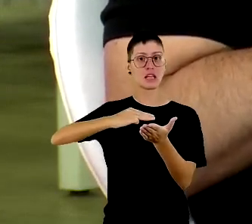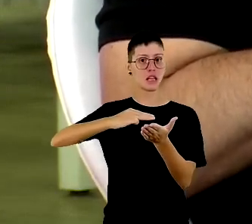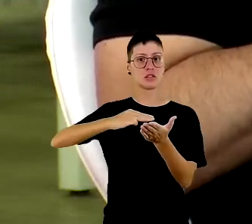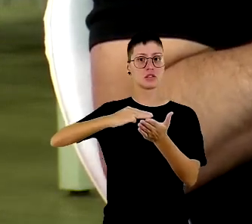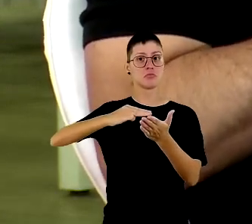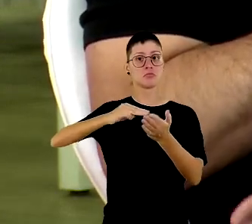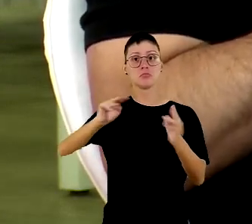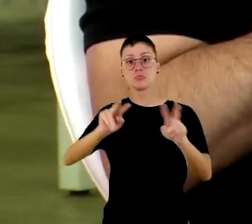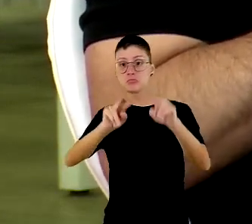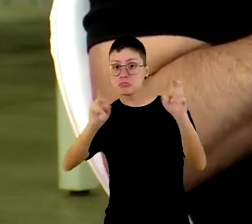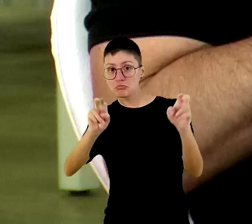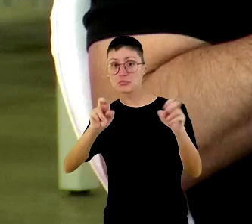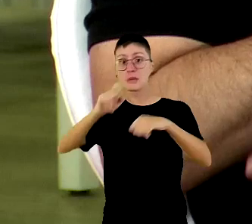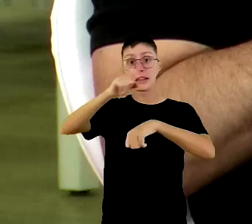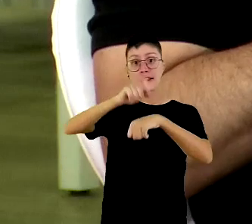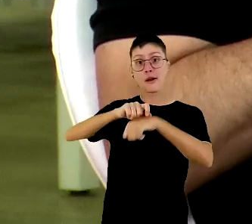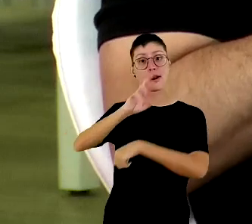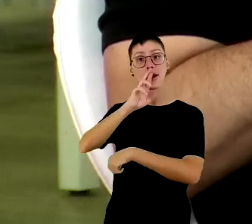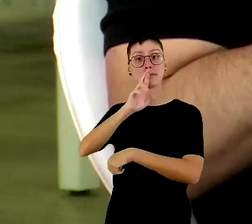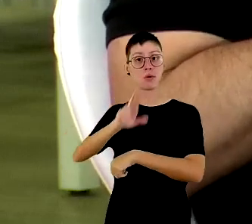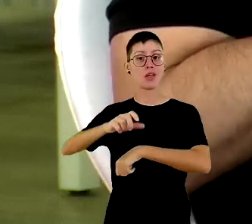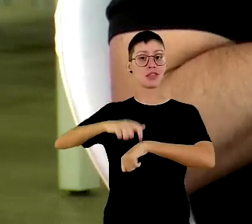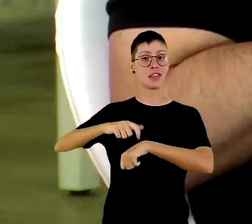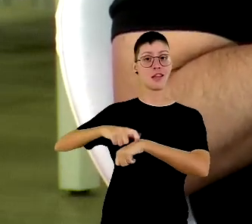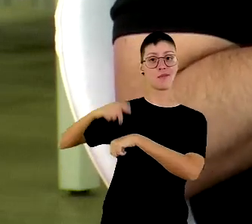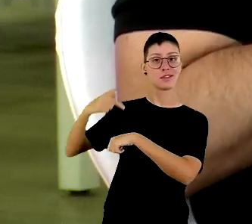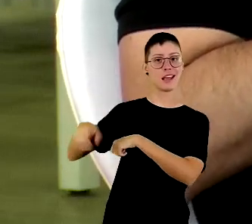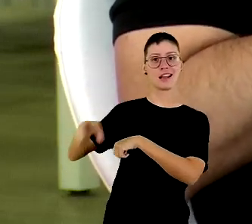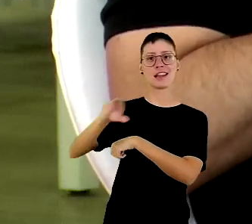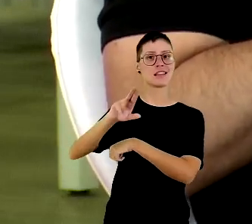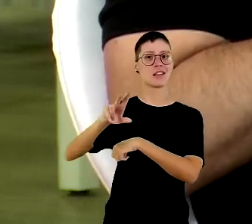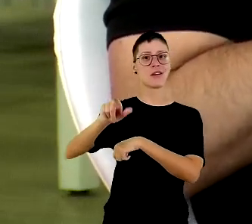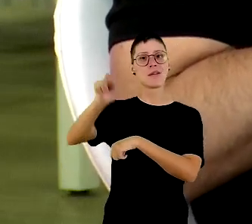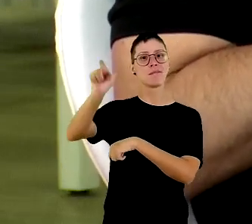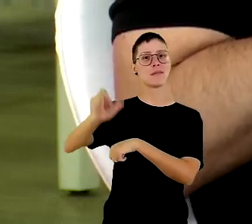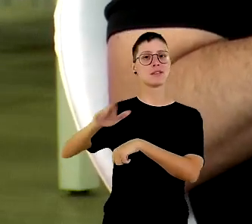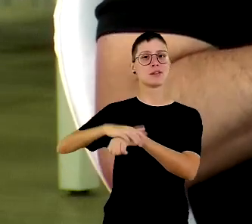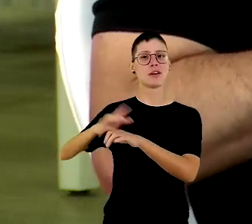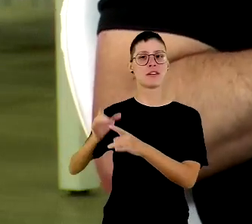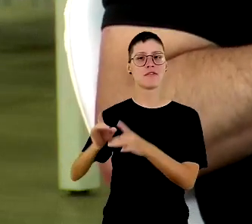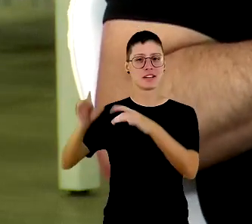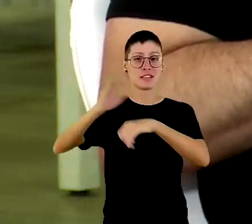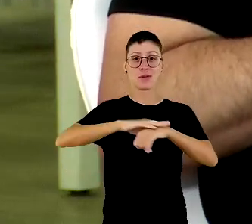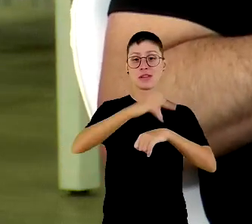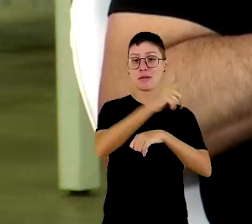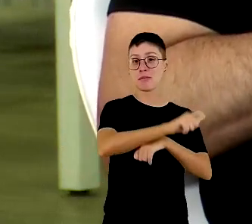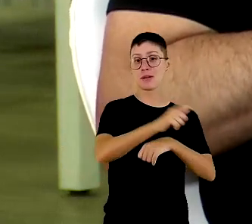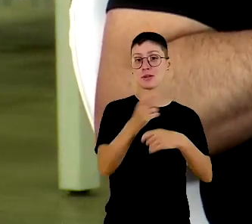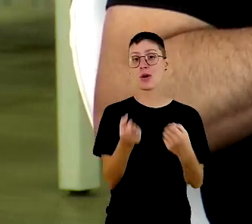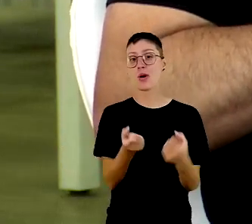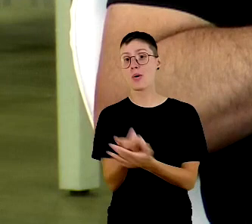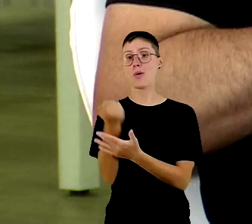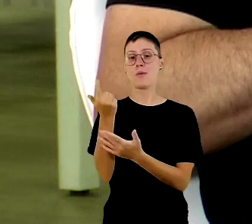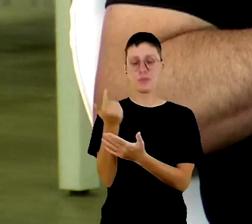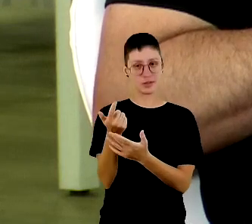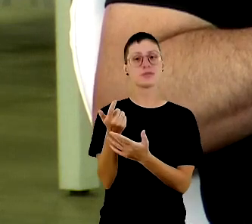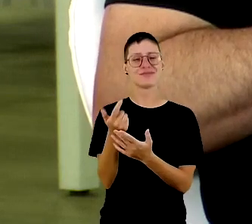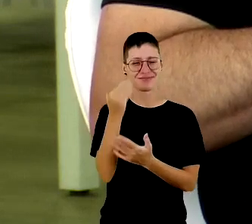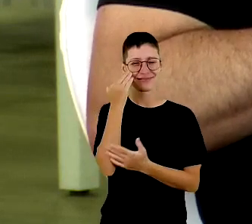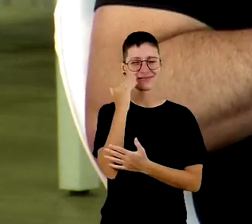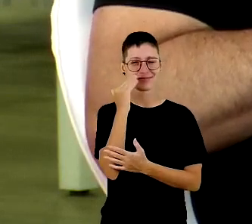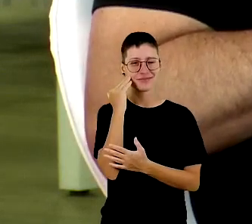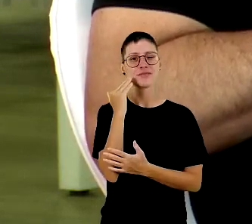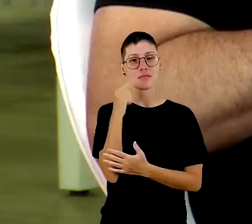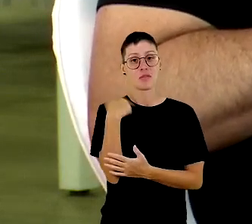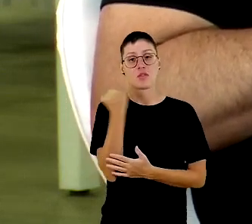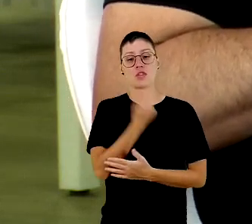vai responder no tempo dele. Não é o tempo de quem vende, é o tempo de quem compra, do quem adquire. E eu acho que o nosso papel,